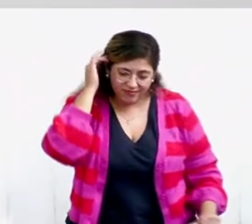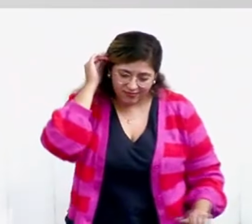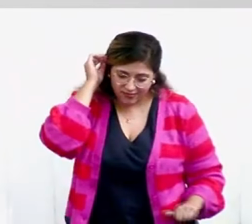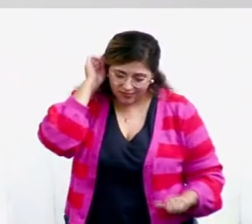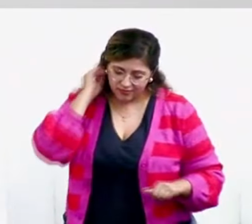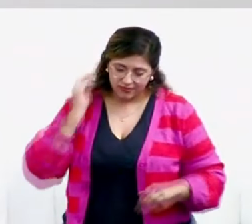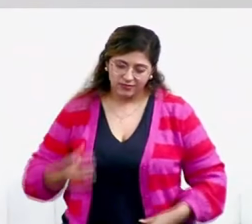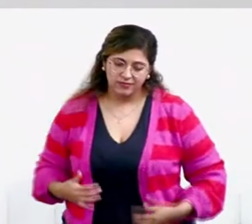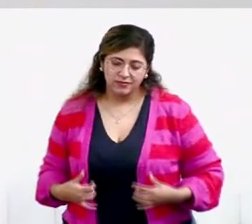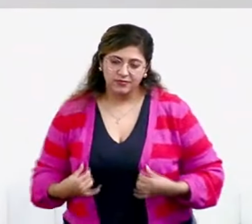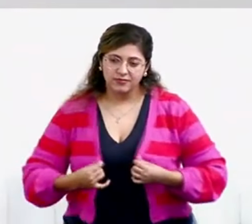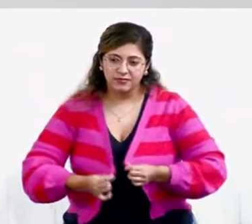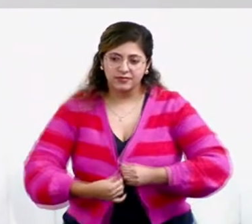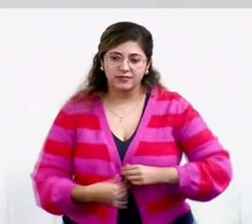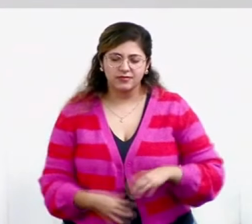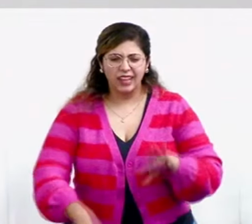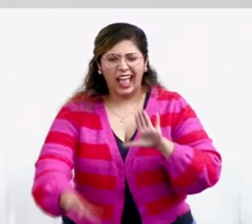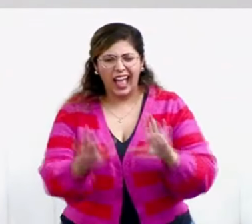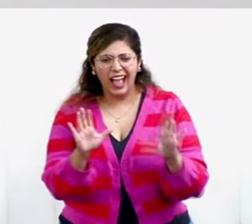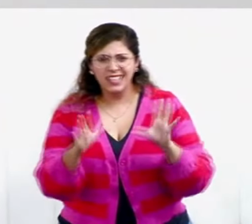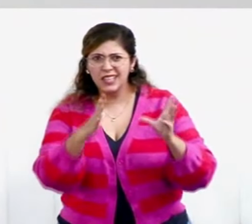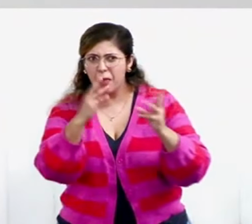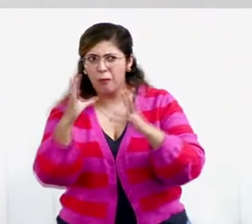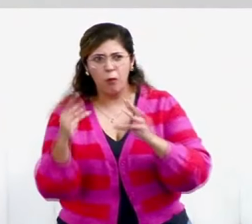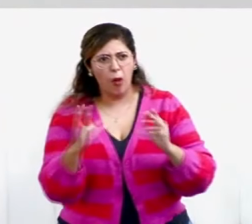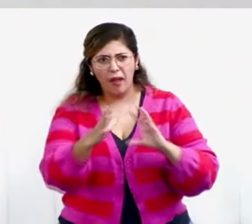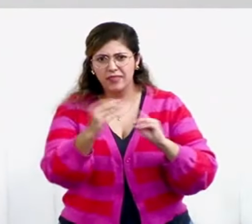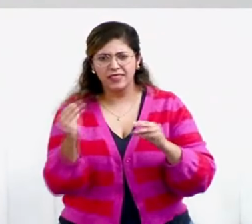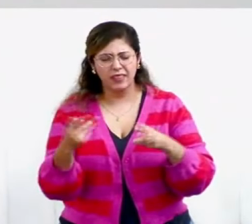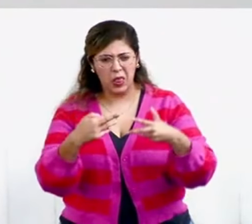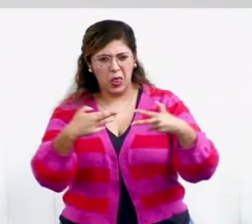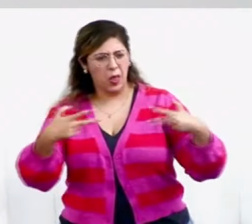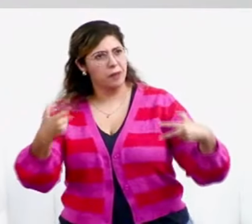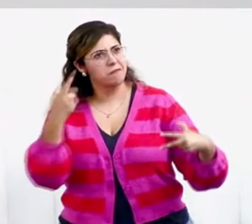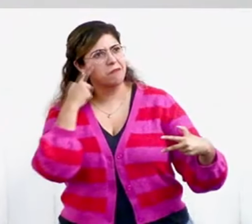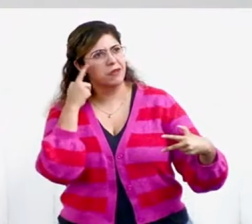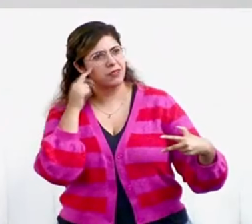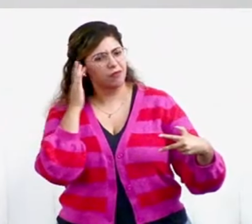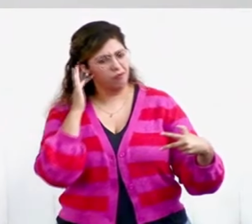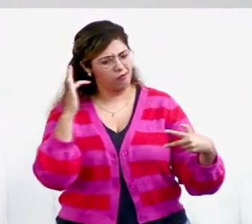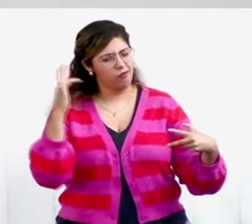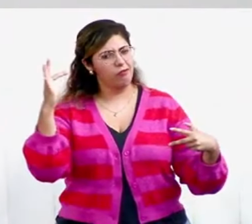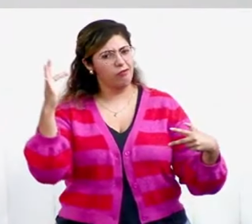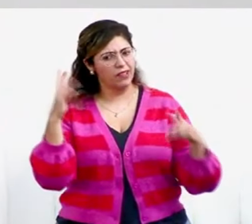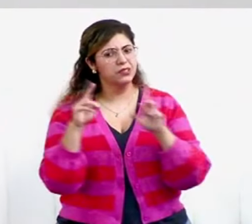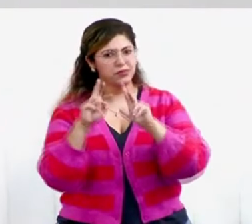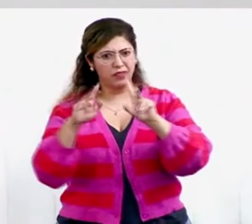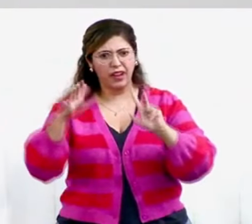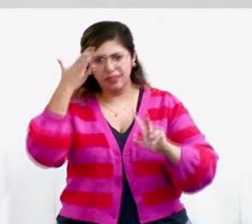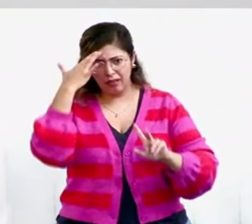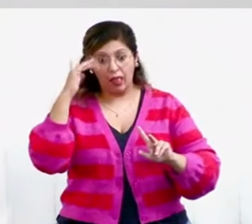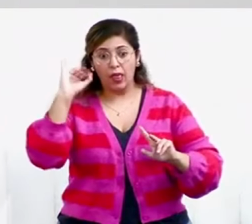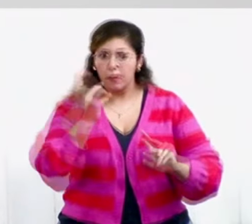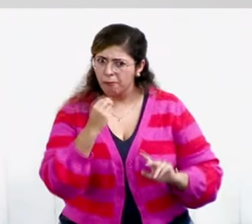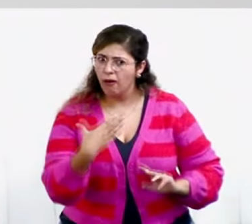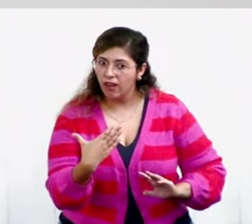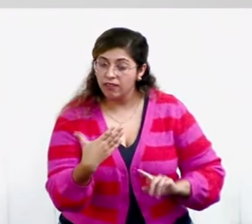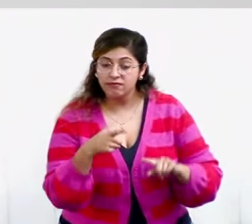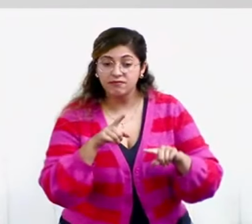Ela pode pensar muitas coisas que sejam até mesmo interessantes, mas o resultado